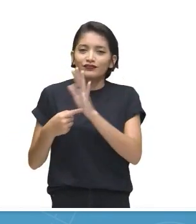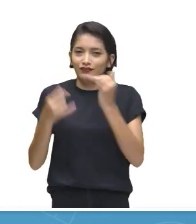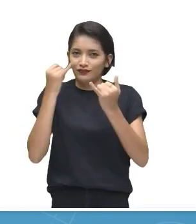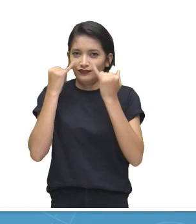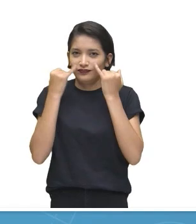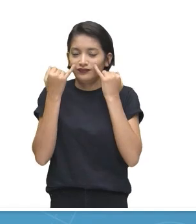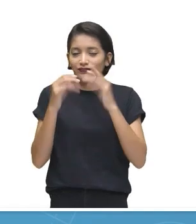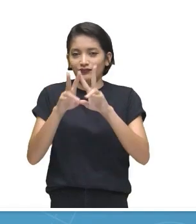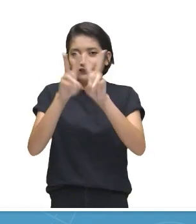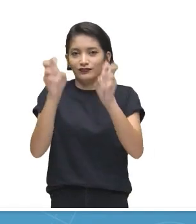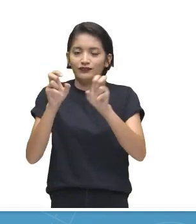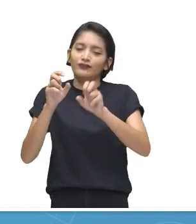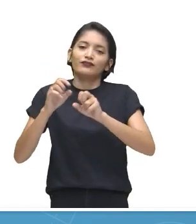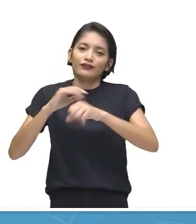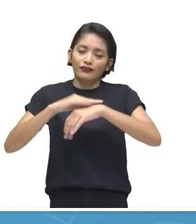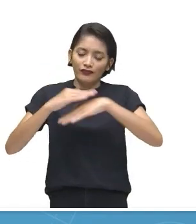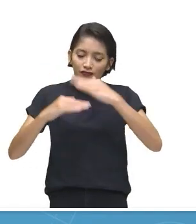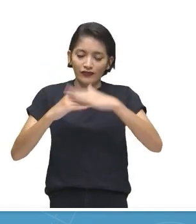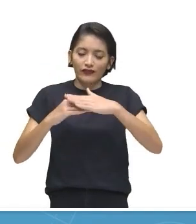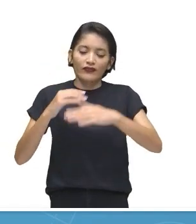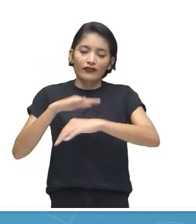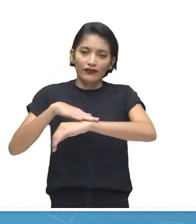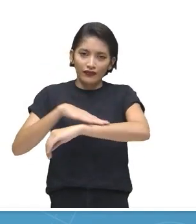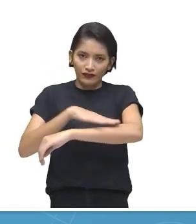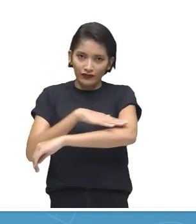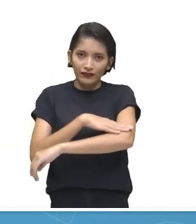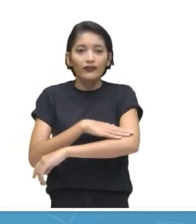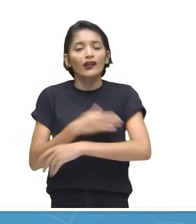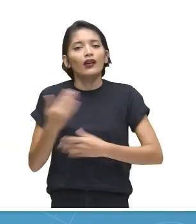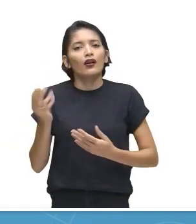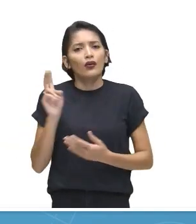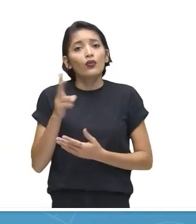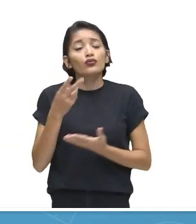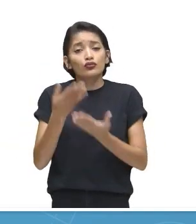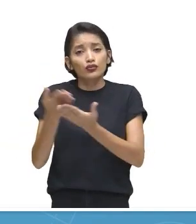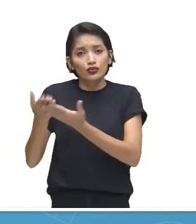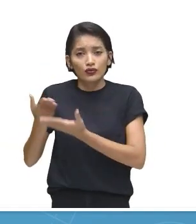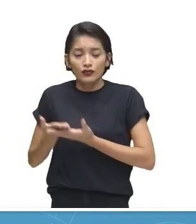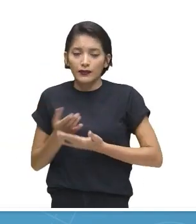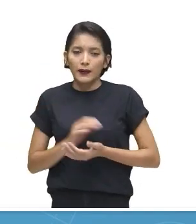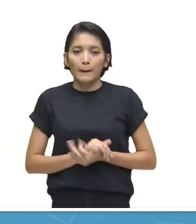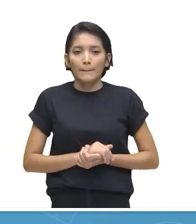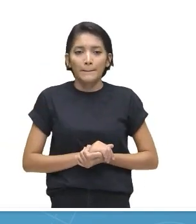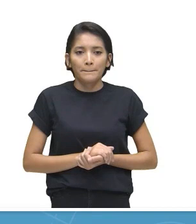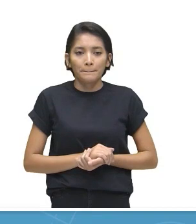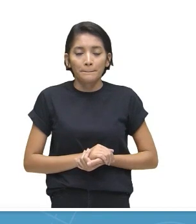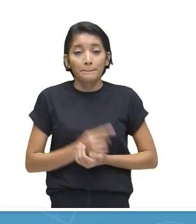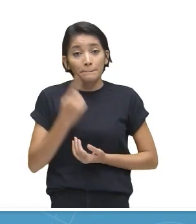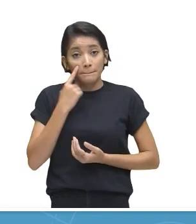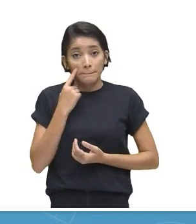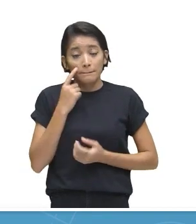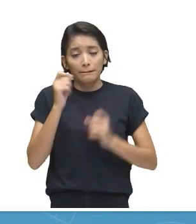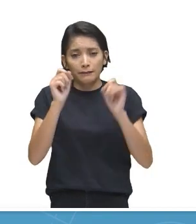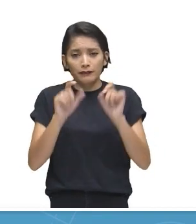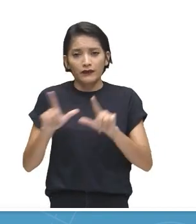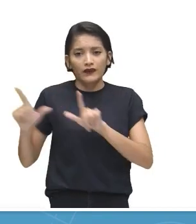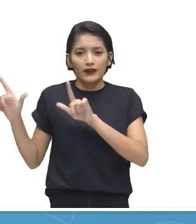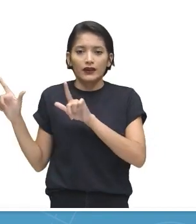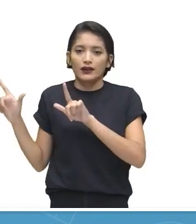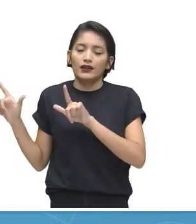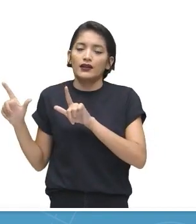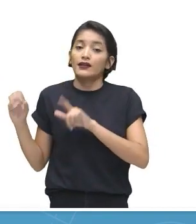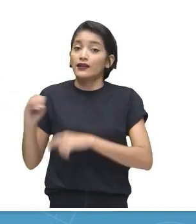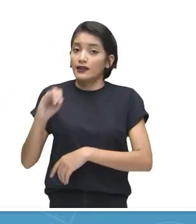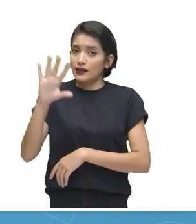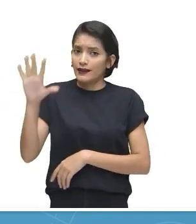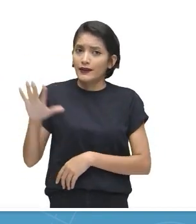as camadas da pele e a gente vai continuar os nossos estudos aí sobre essas camadas, ok? Vamos ver então a nossa próxima imagem aí da aula para a